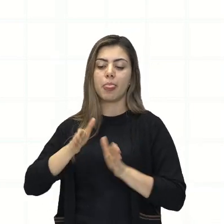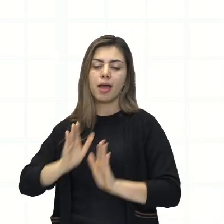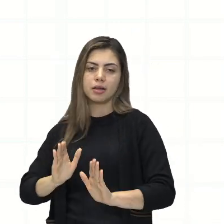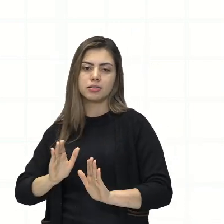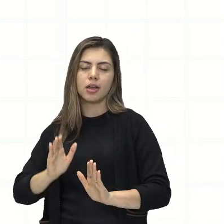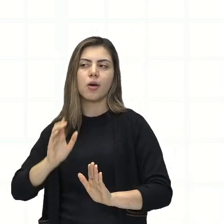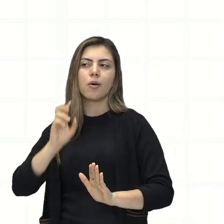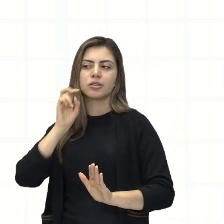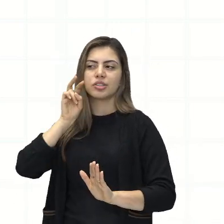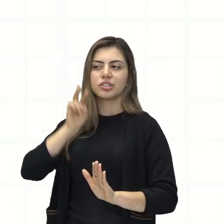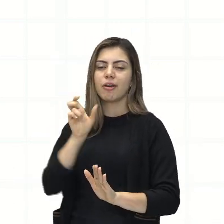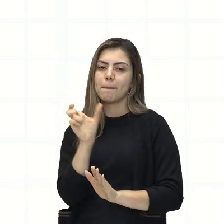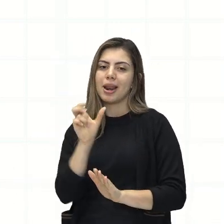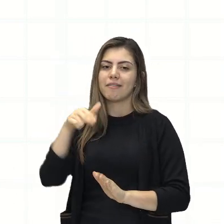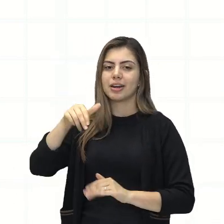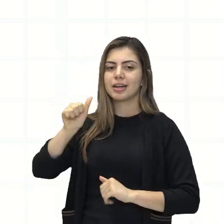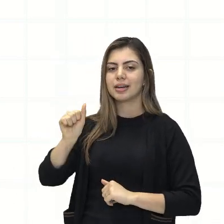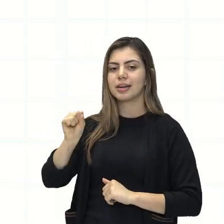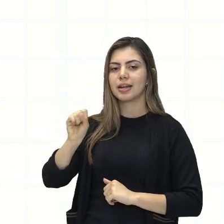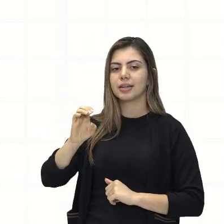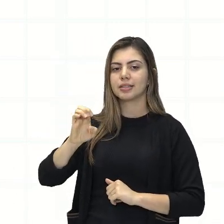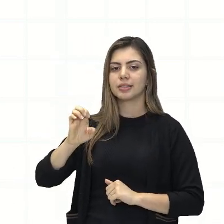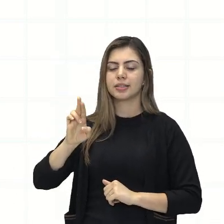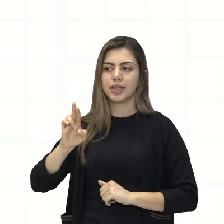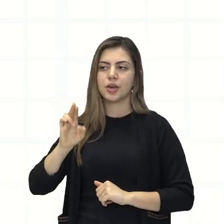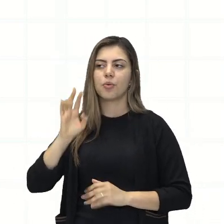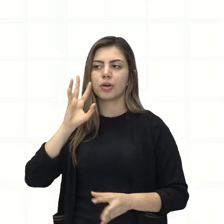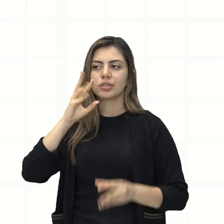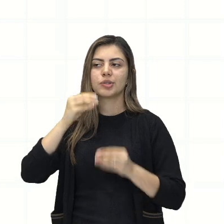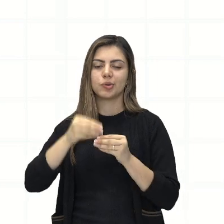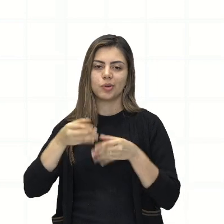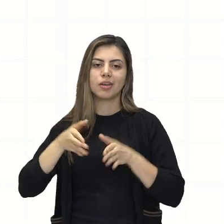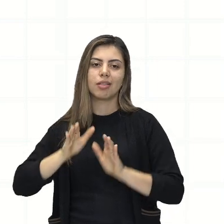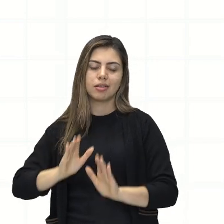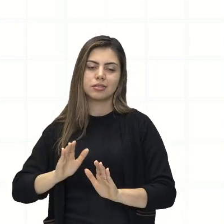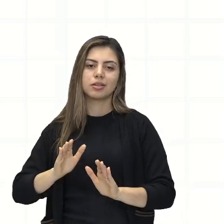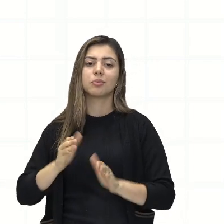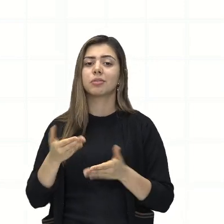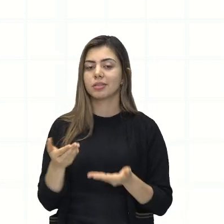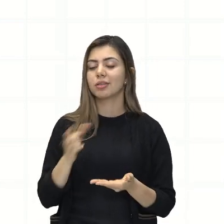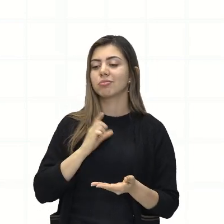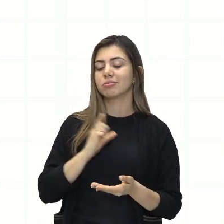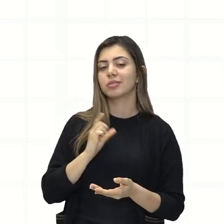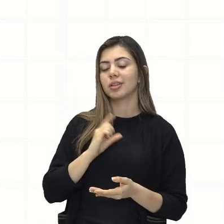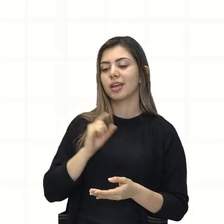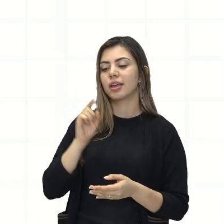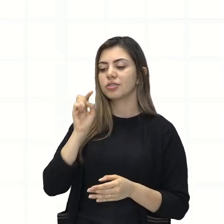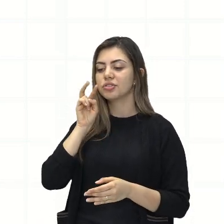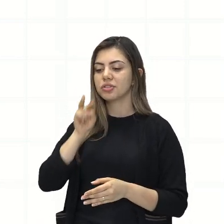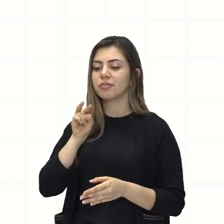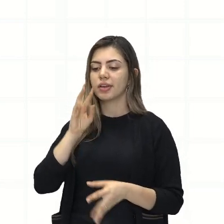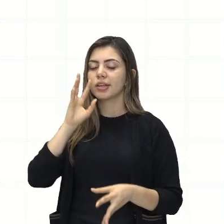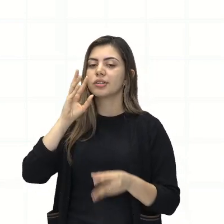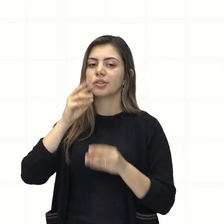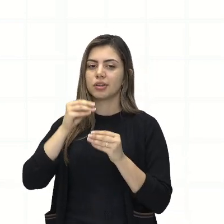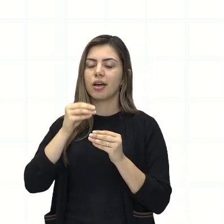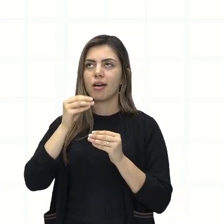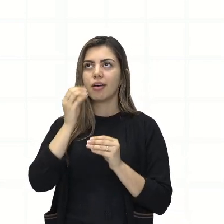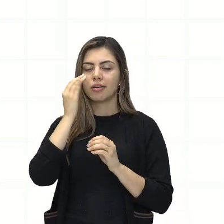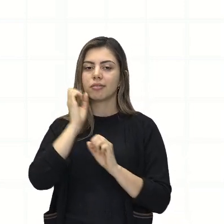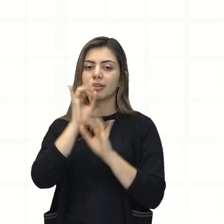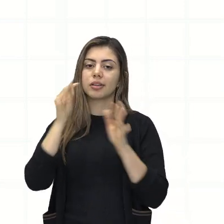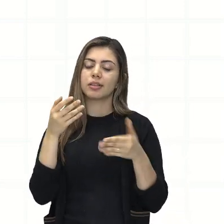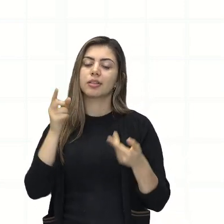entendi que o bebê nasceu. Então, sentido completo, vamos classificar esse verbo